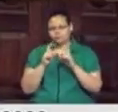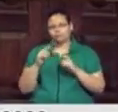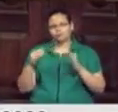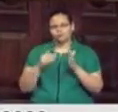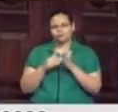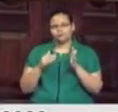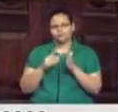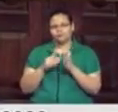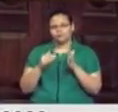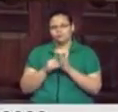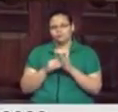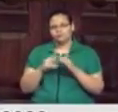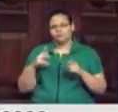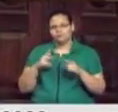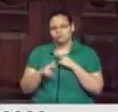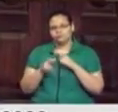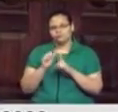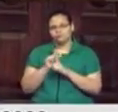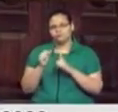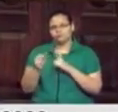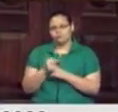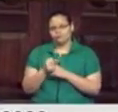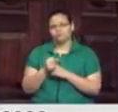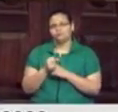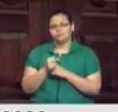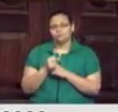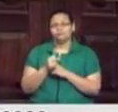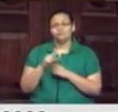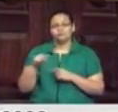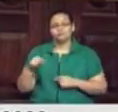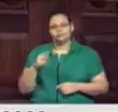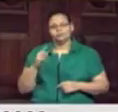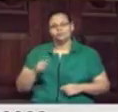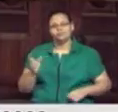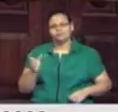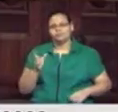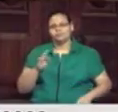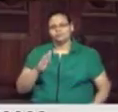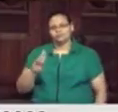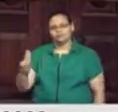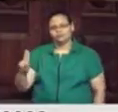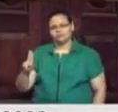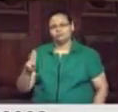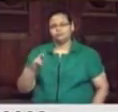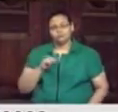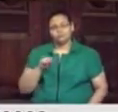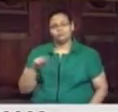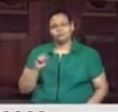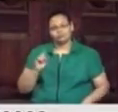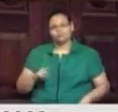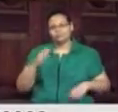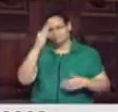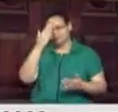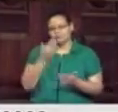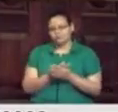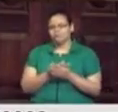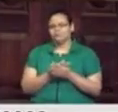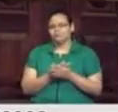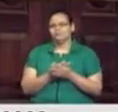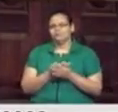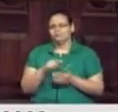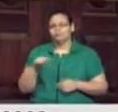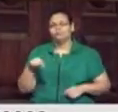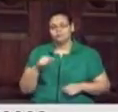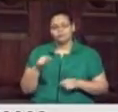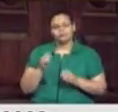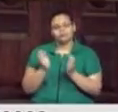um limite, um corte social para garantir o integral benefício do bilhete único. Isso, acredito que haja grande consenso. A